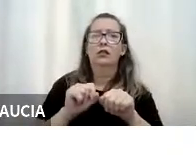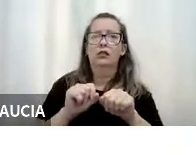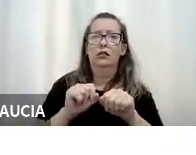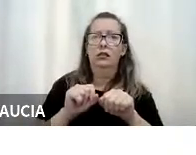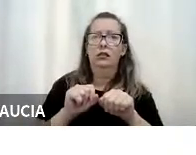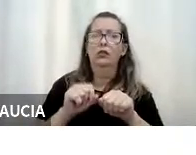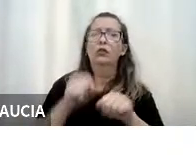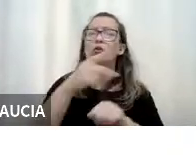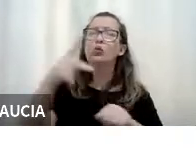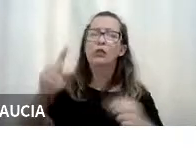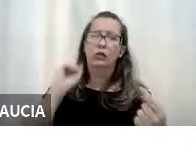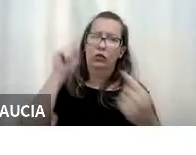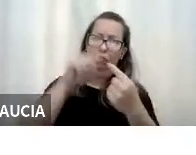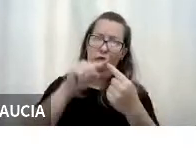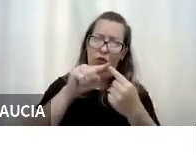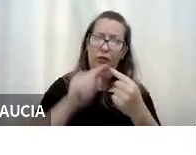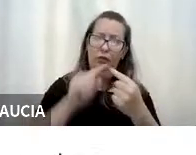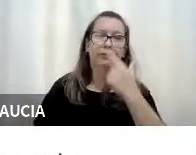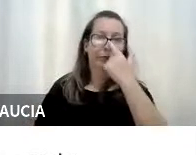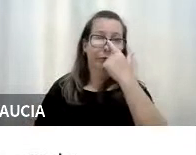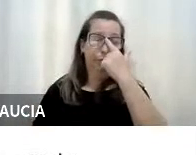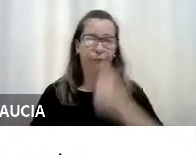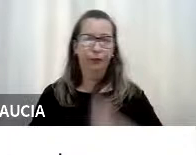o seu objetivo. Pode seguir.